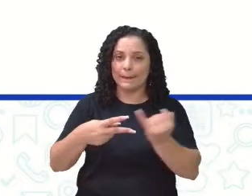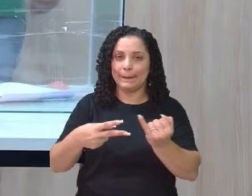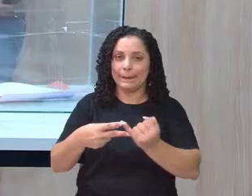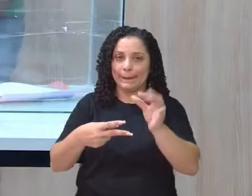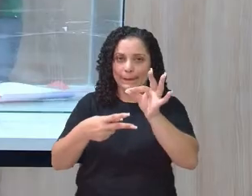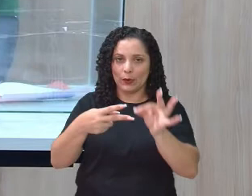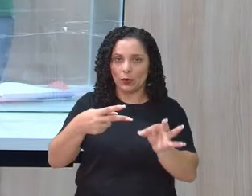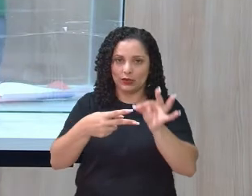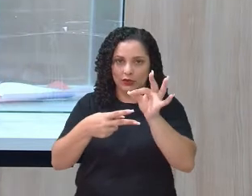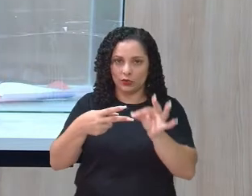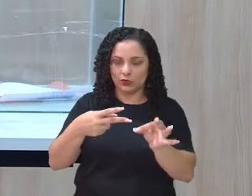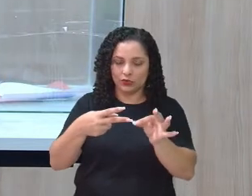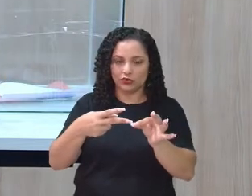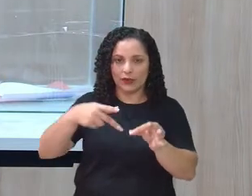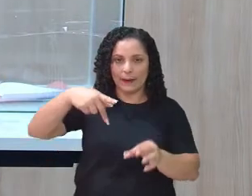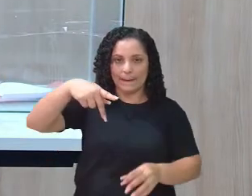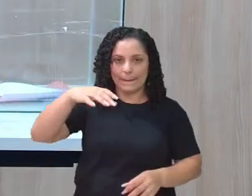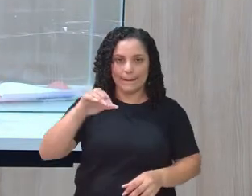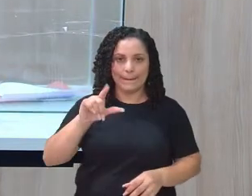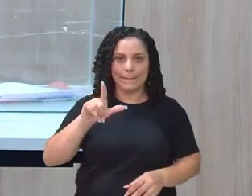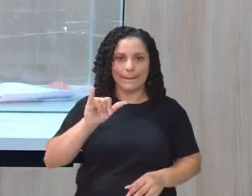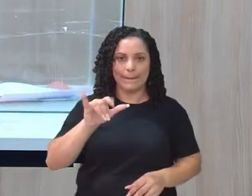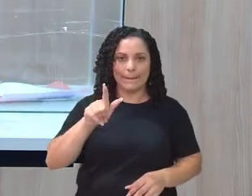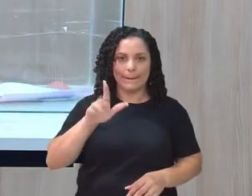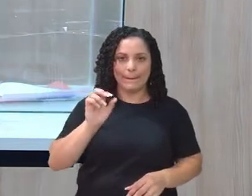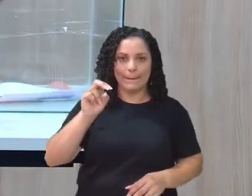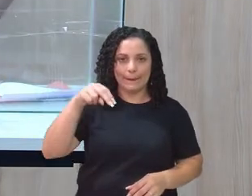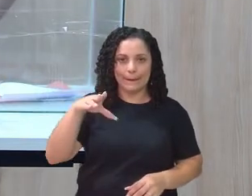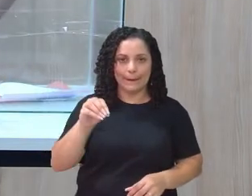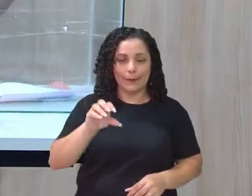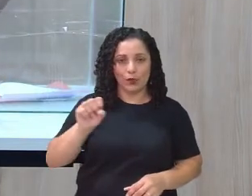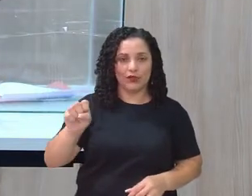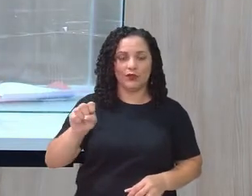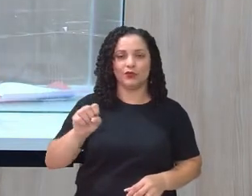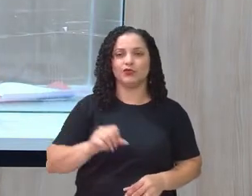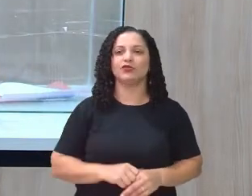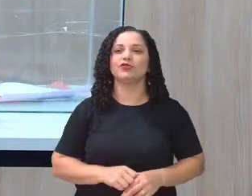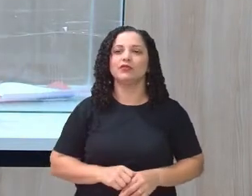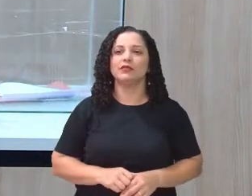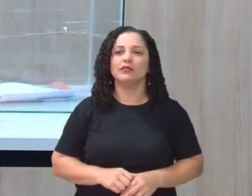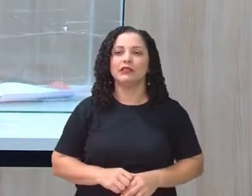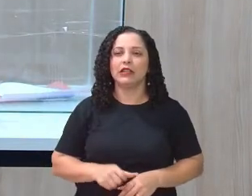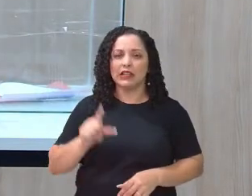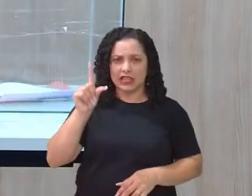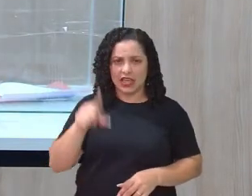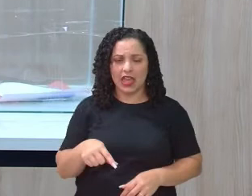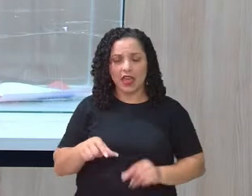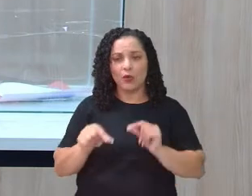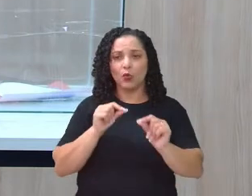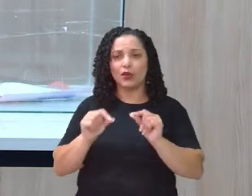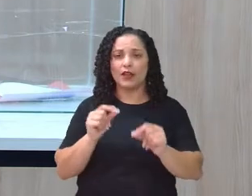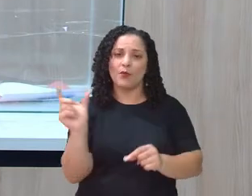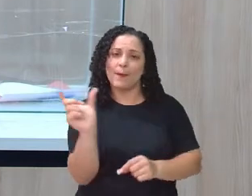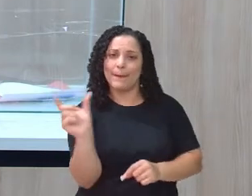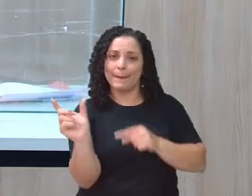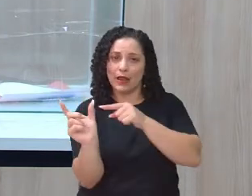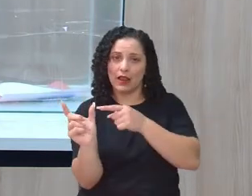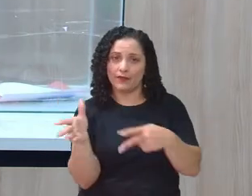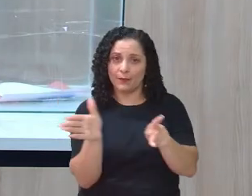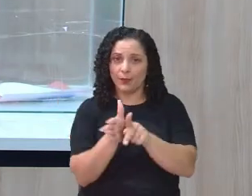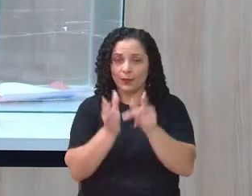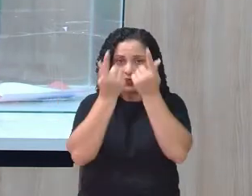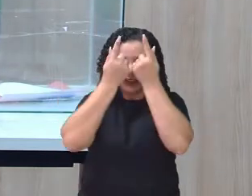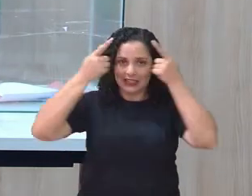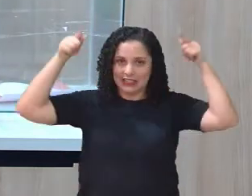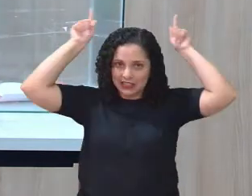poligonal fechada a gente pode definir aí como polígono, tá? Que eu falei para você que o polígono é uma palavra de origem grega, que